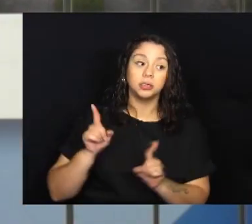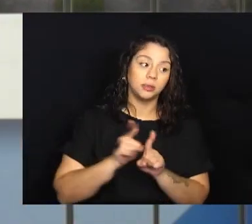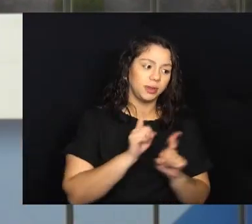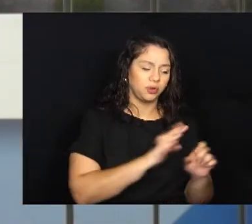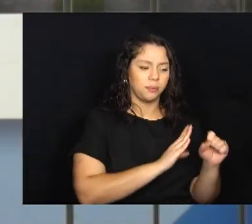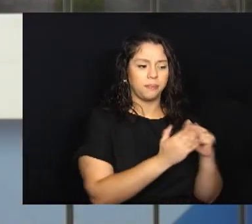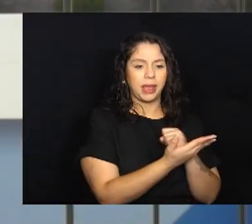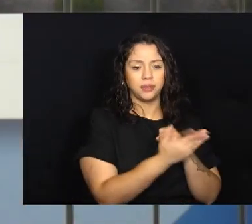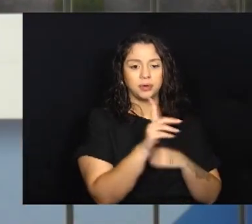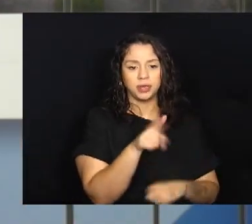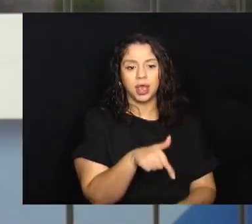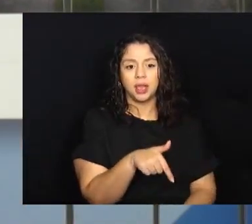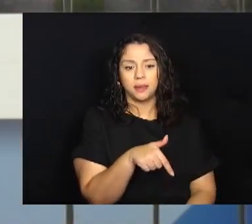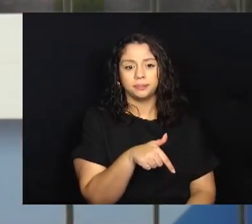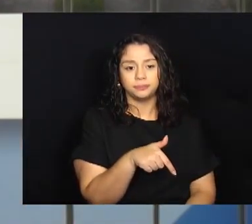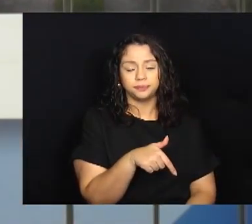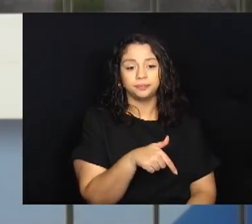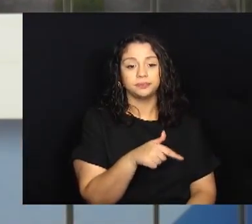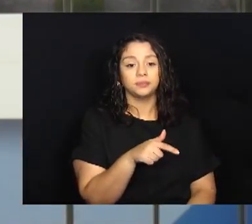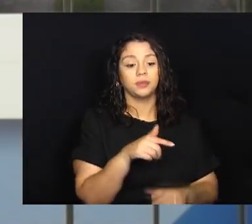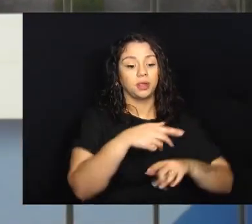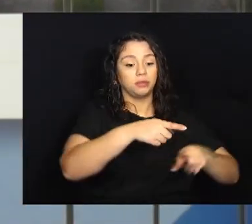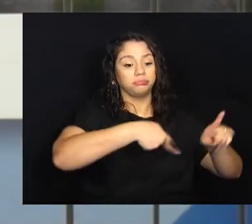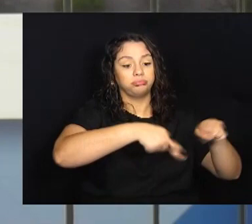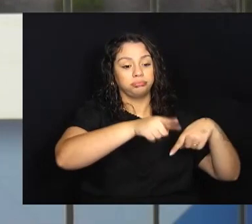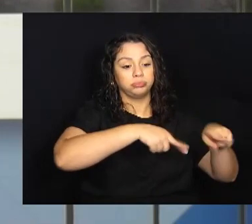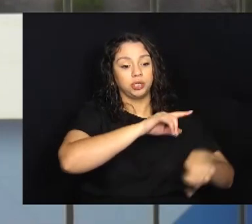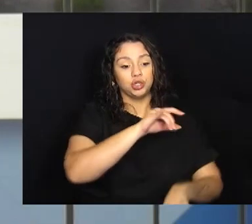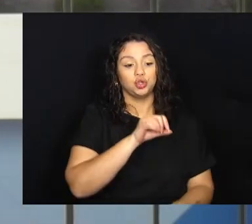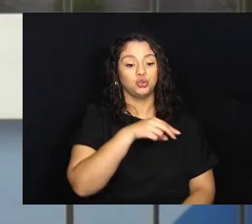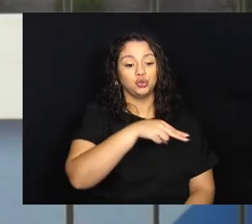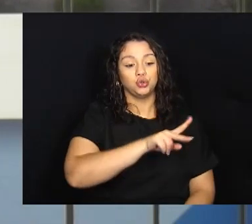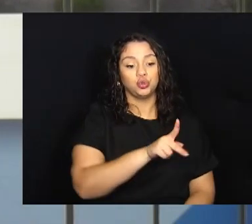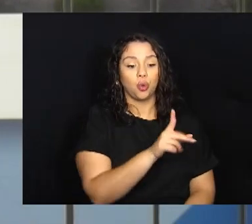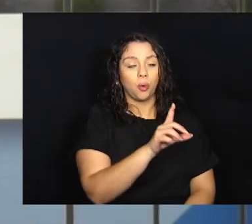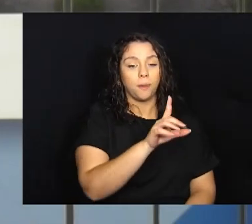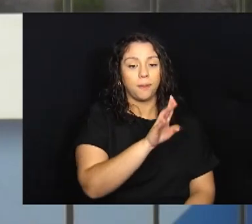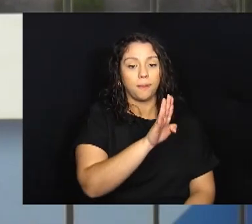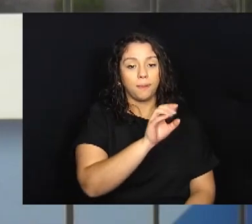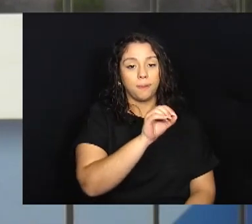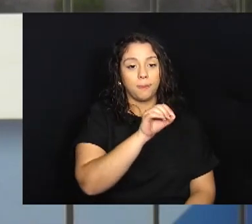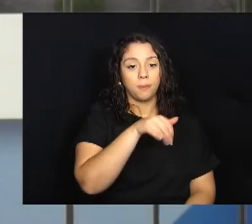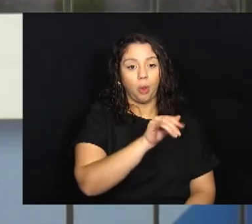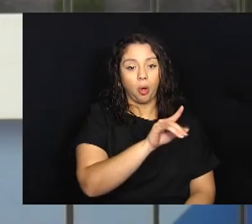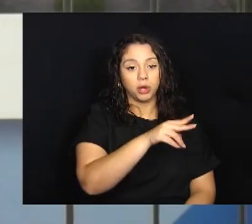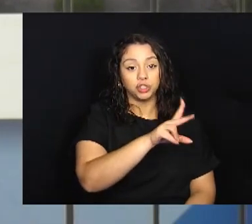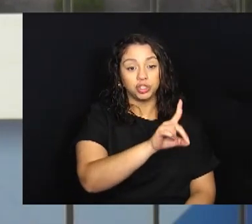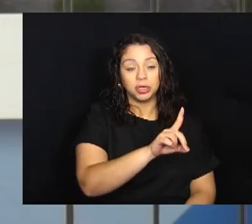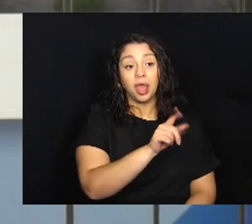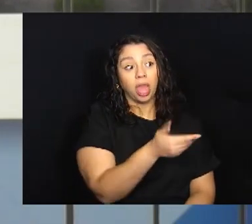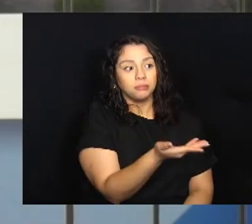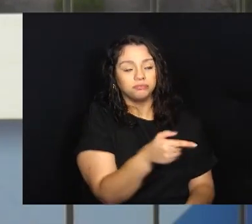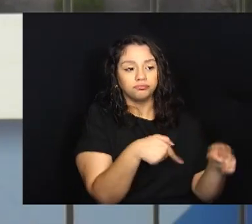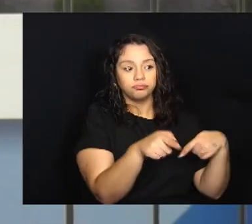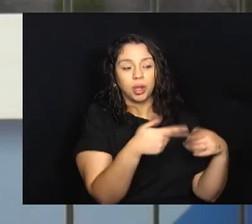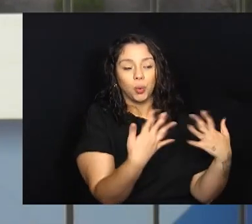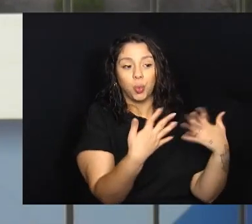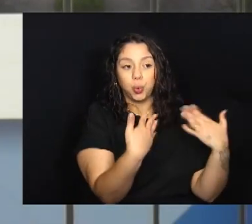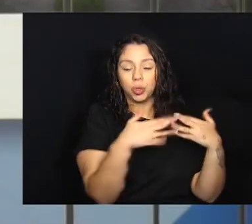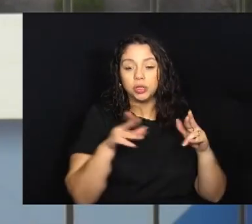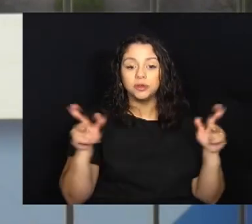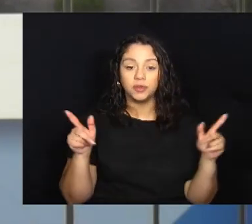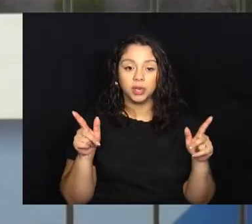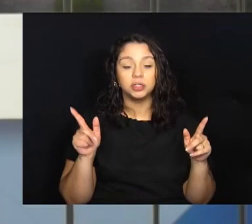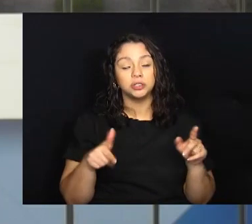lá na John Boy, né? Então, assim, é muito diferente a sensação térmica e isso dá impacto na qualidade de